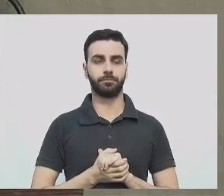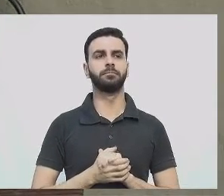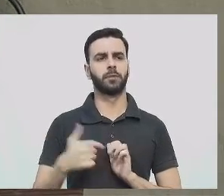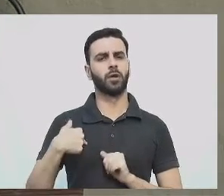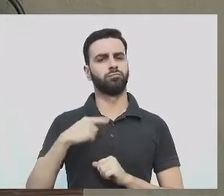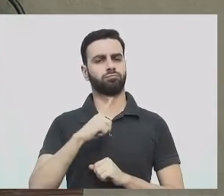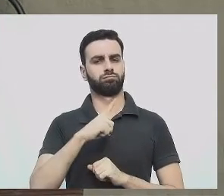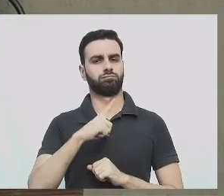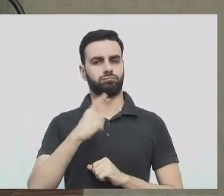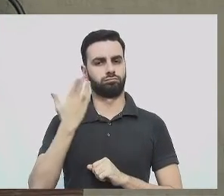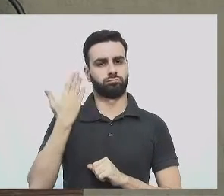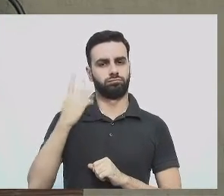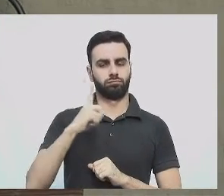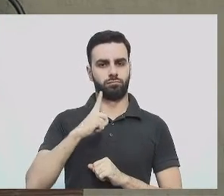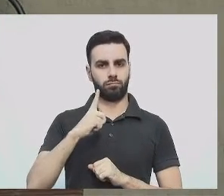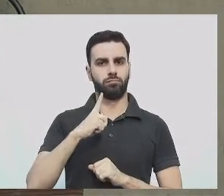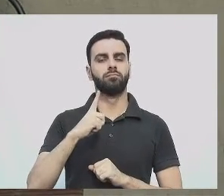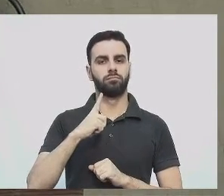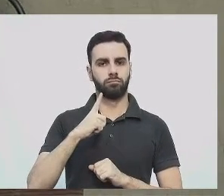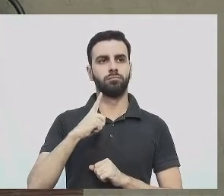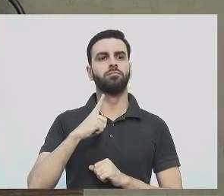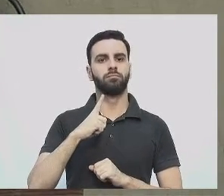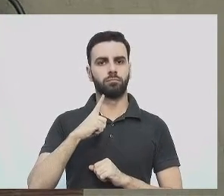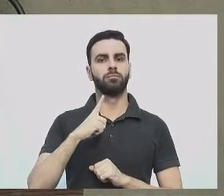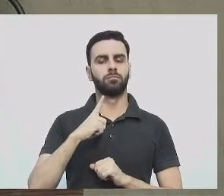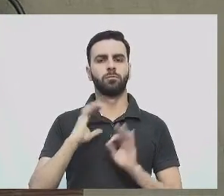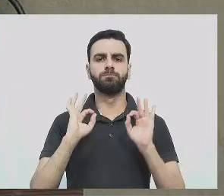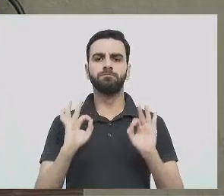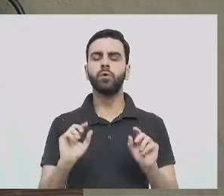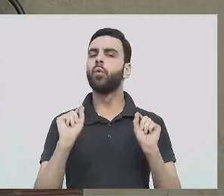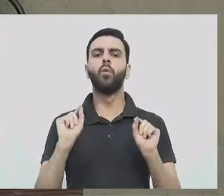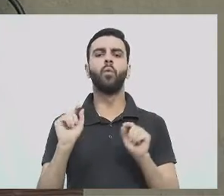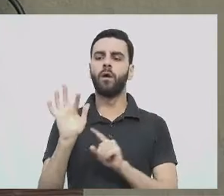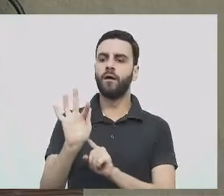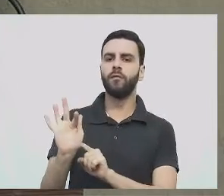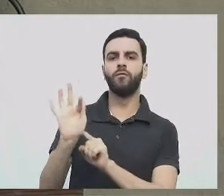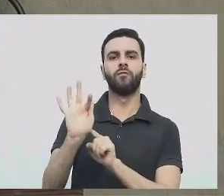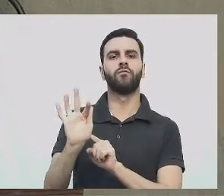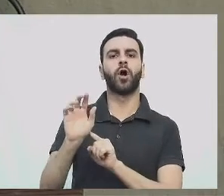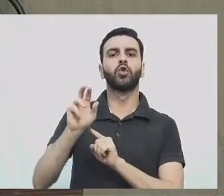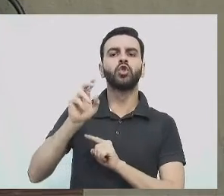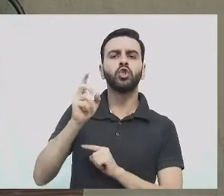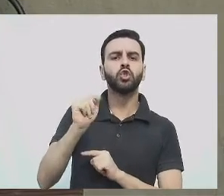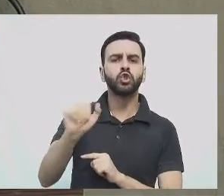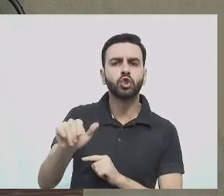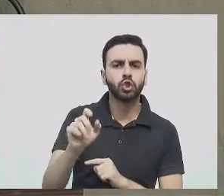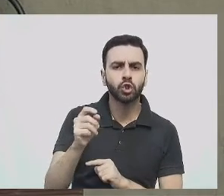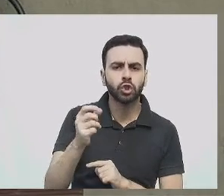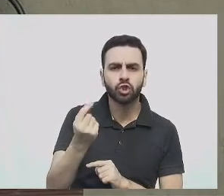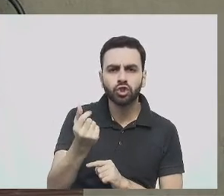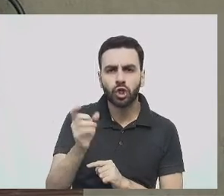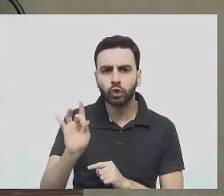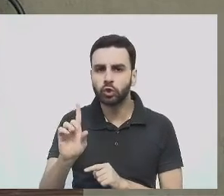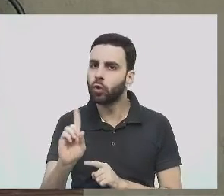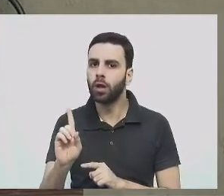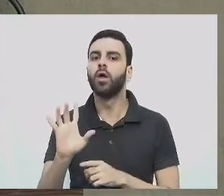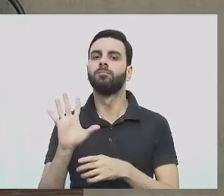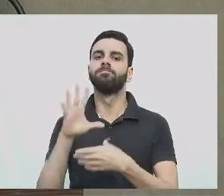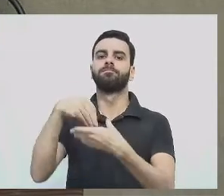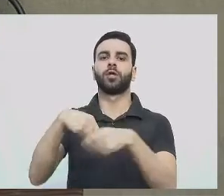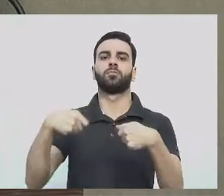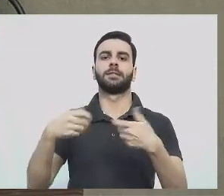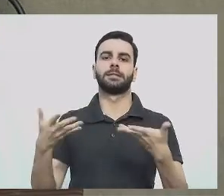Eu tinha uma noção muito firme de que uma faculdade não se faz com dinheiro, se faz com